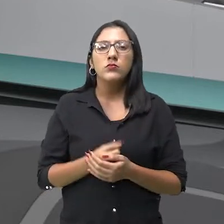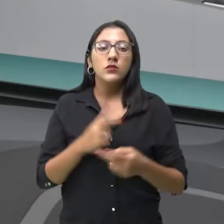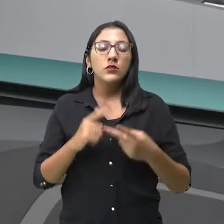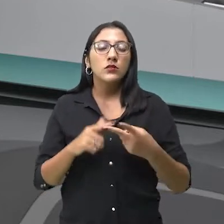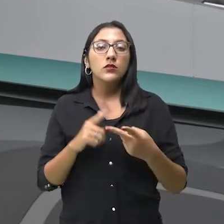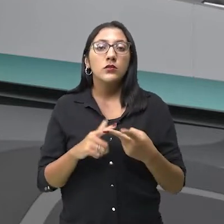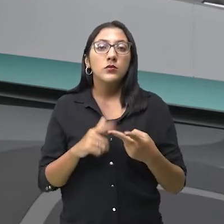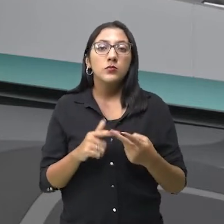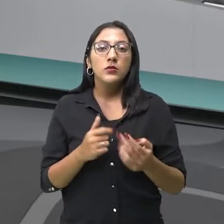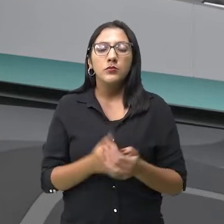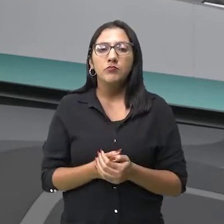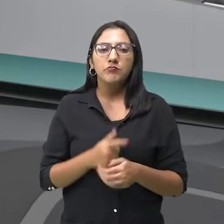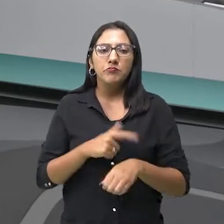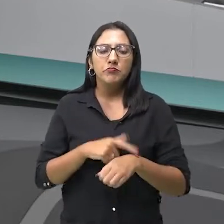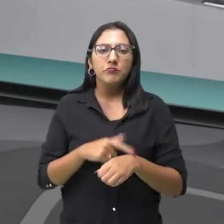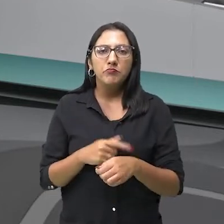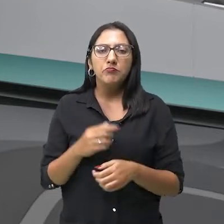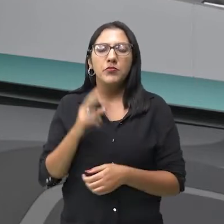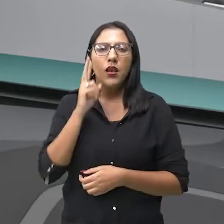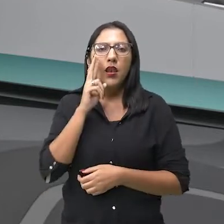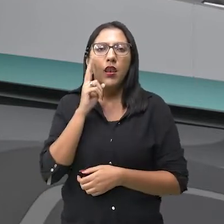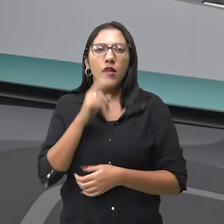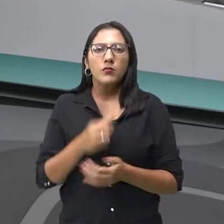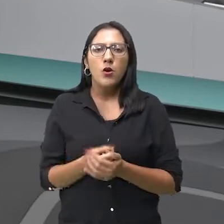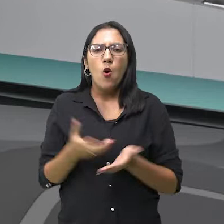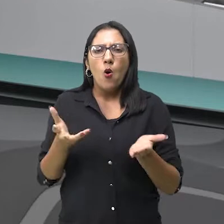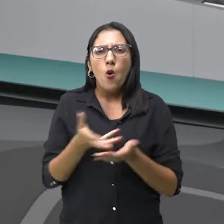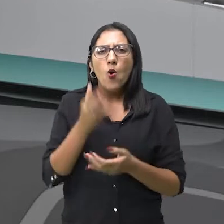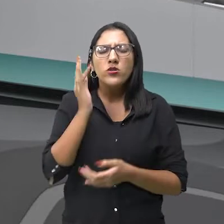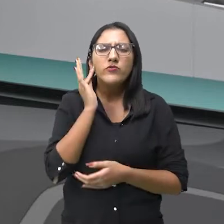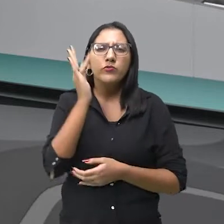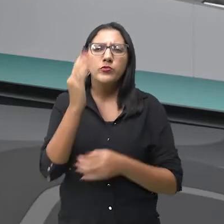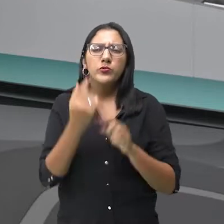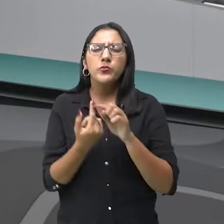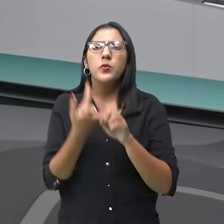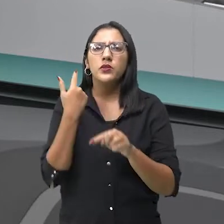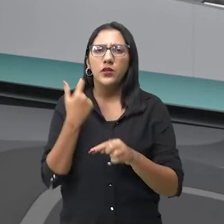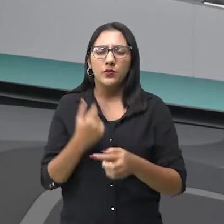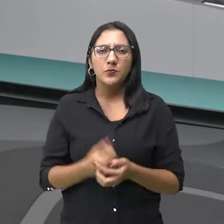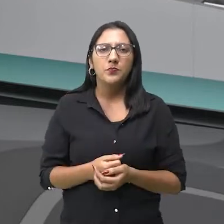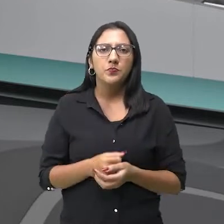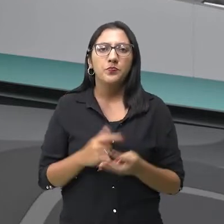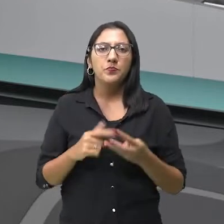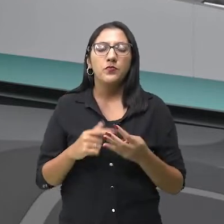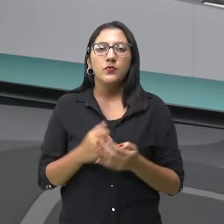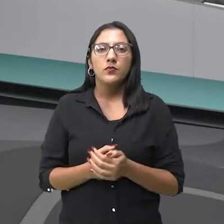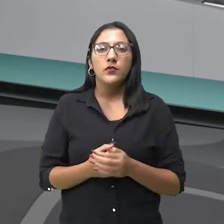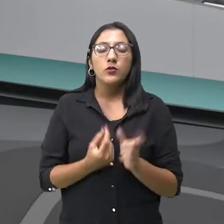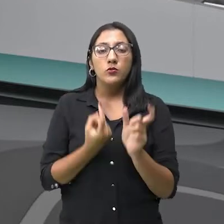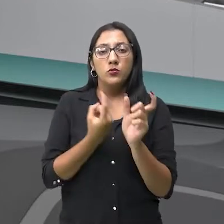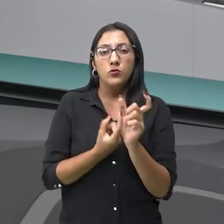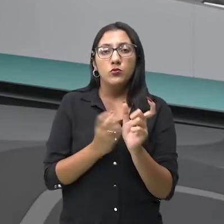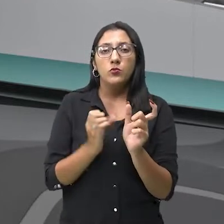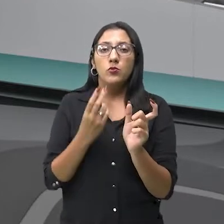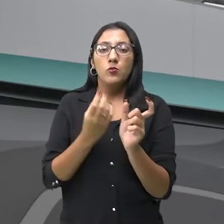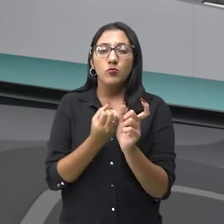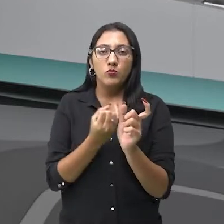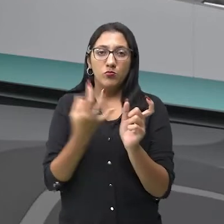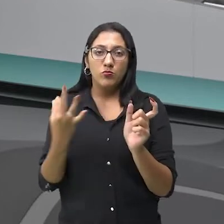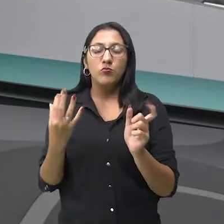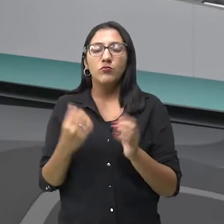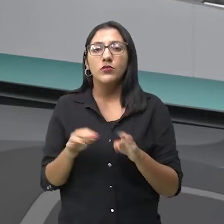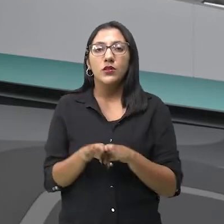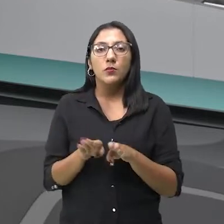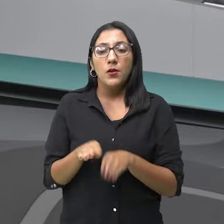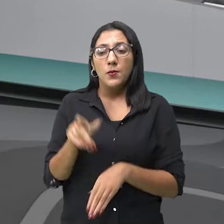O tempo, tempo pretérito, tempo presente, tempo futuro. número, que é plural e singular, e pessoa,